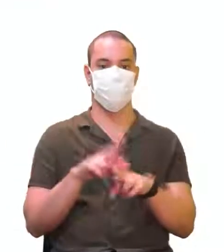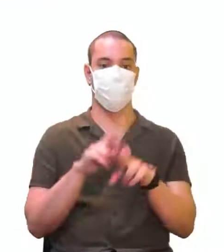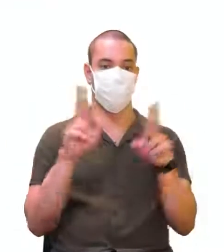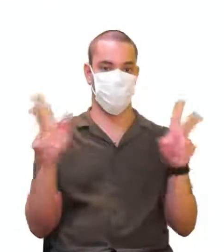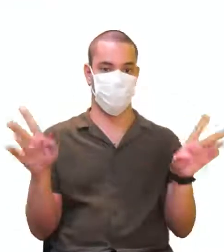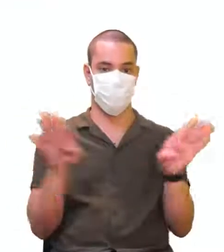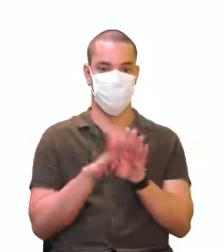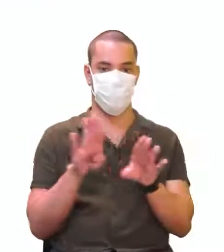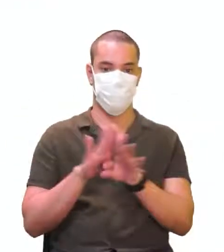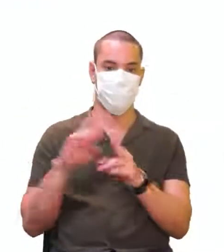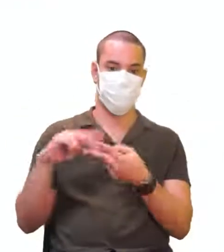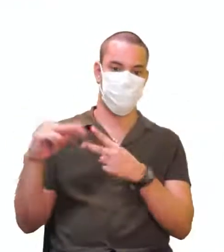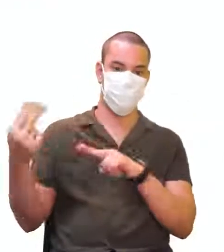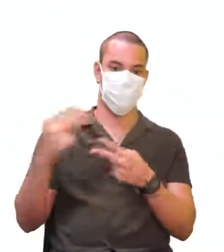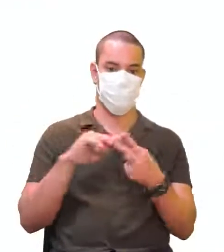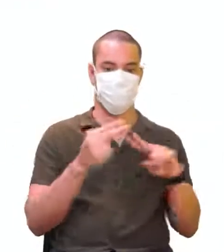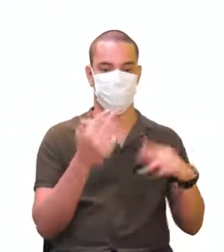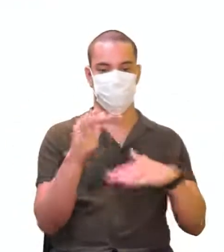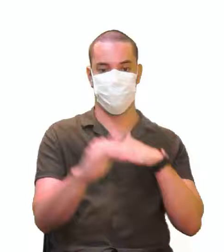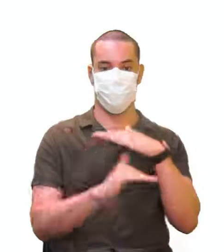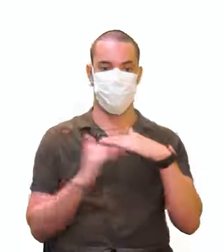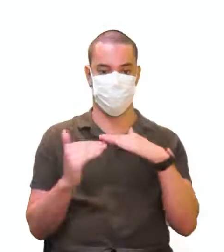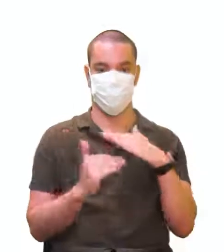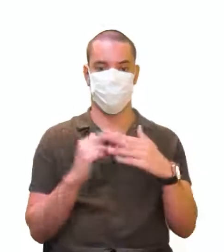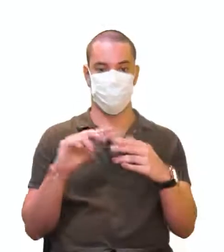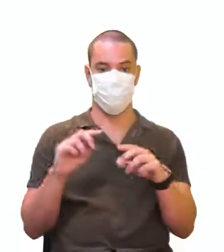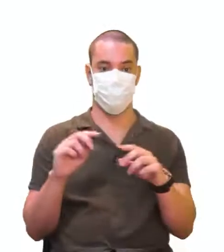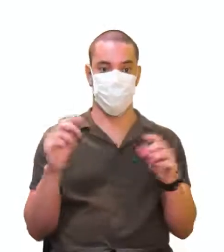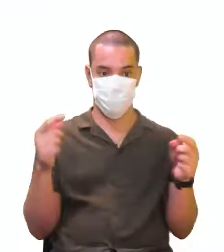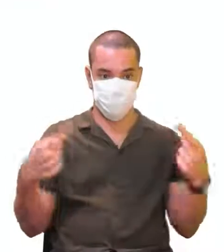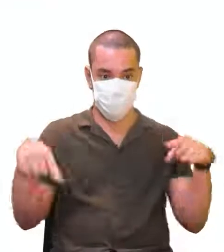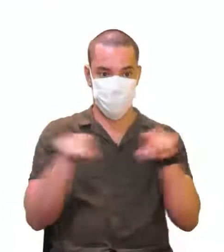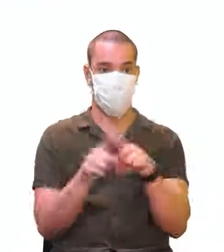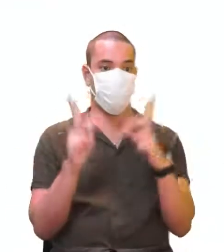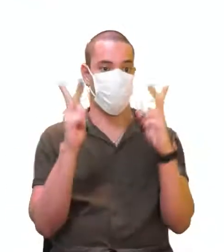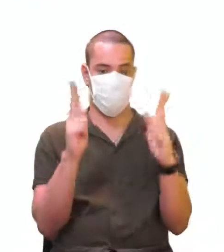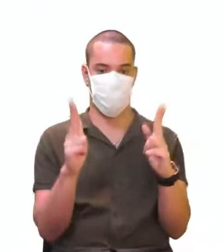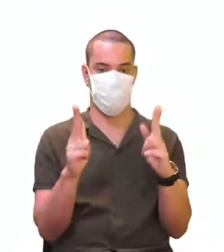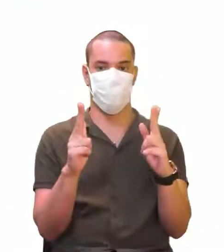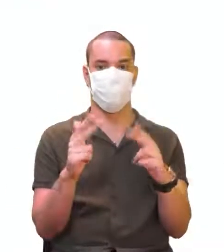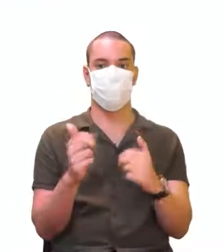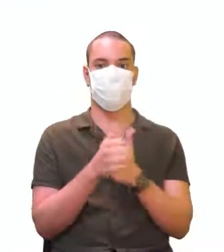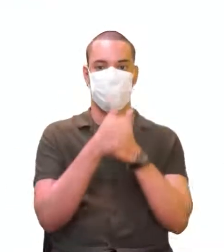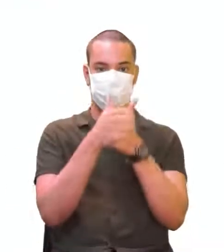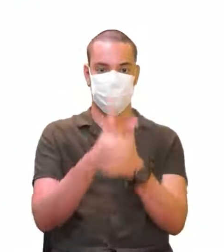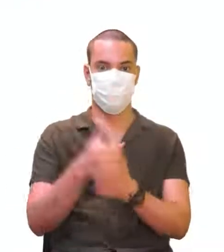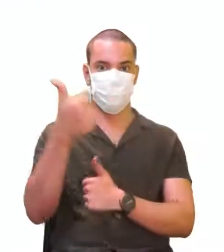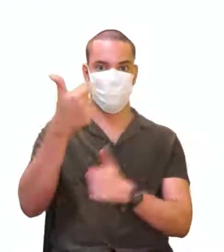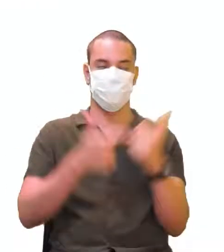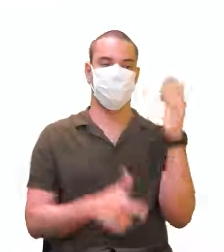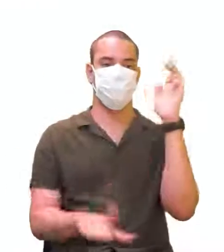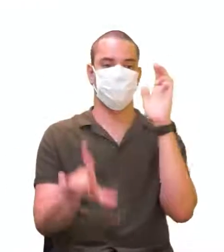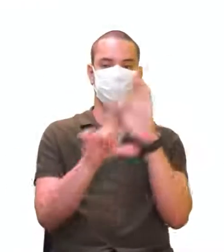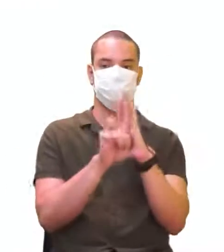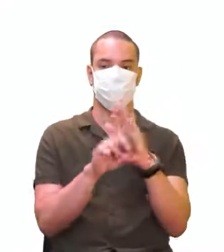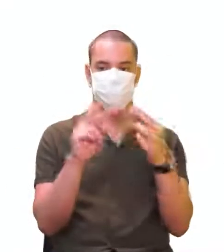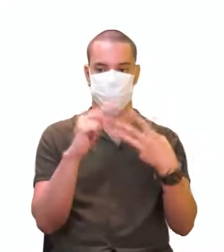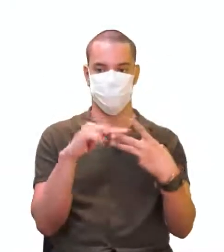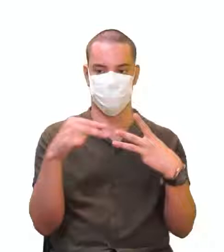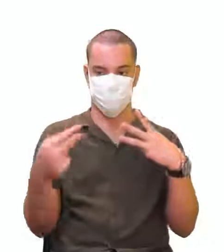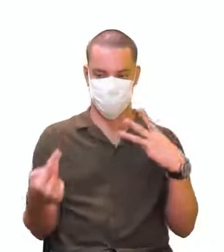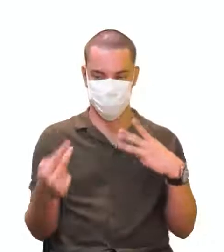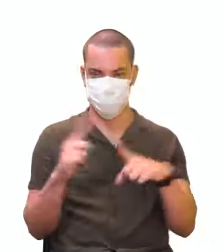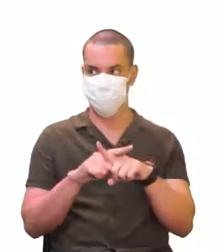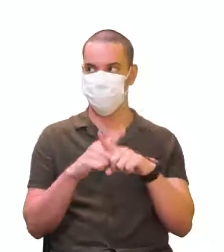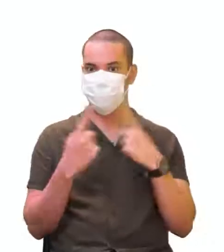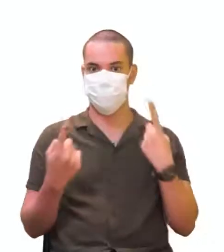vai encontrando aí, quando, seguindo, né, obedecendo a segunda lei mendeliana. Porém, olha aqui